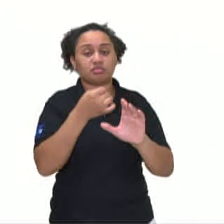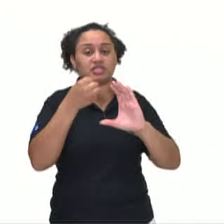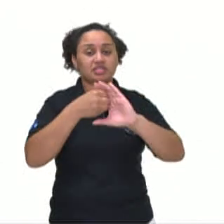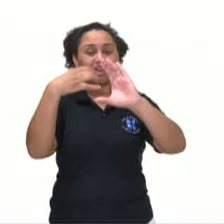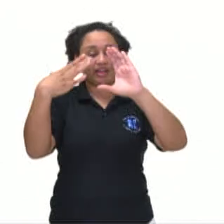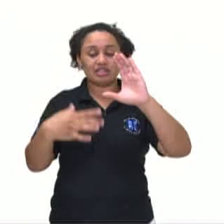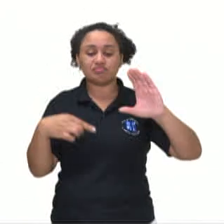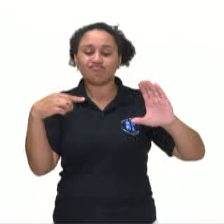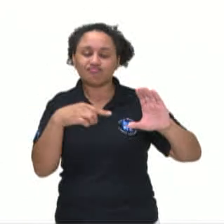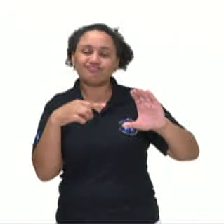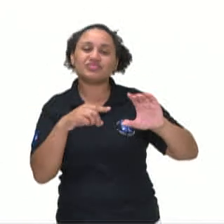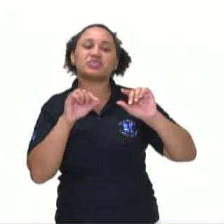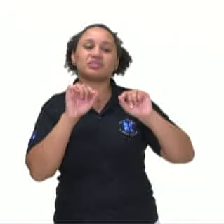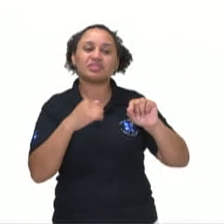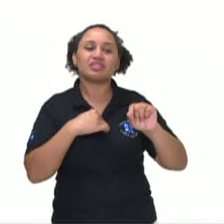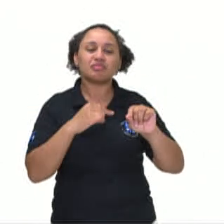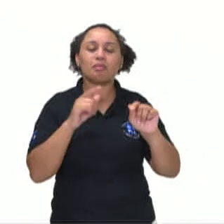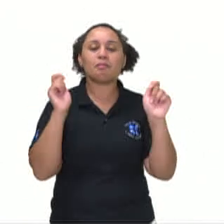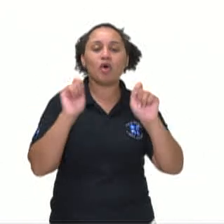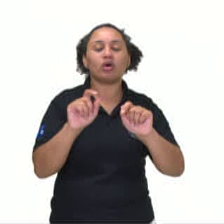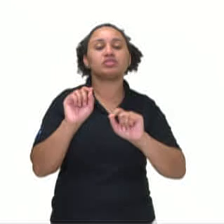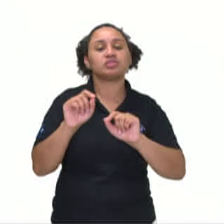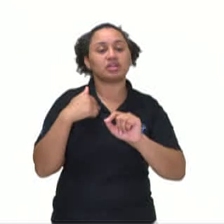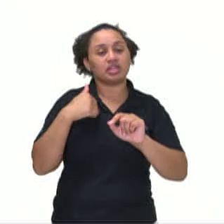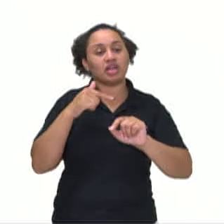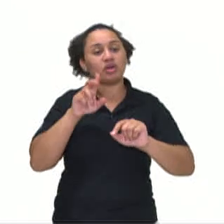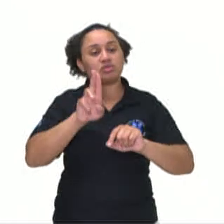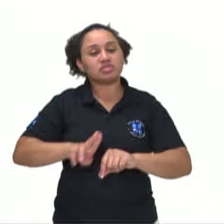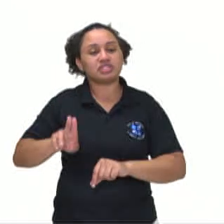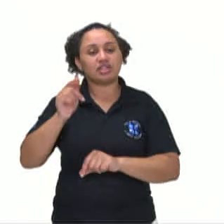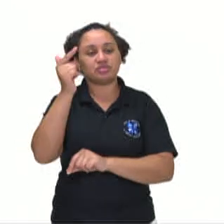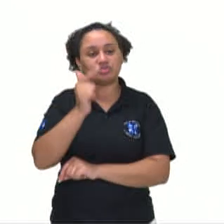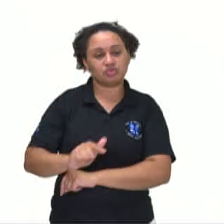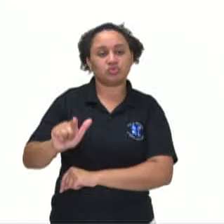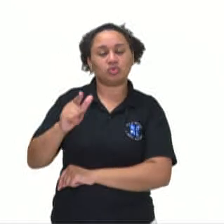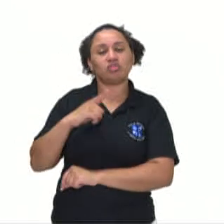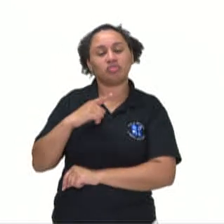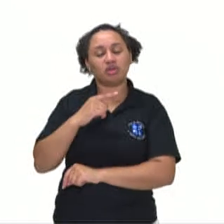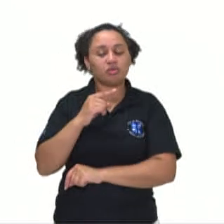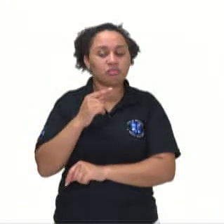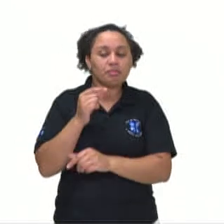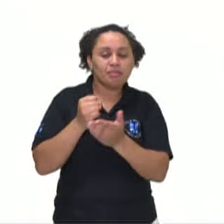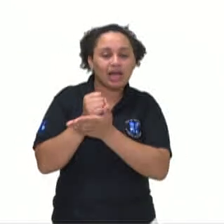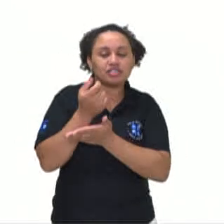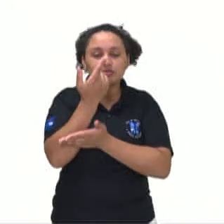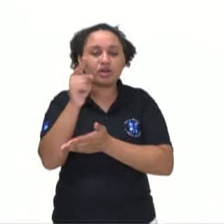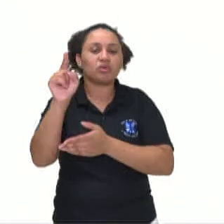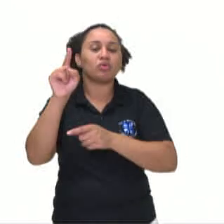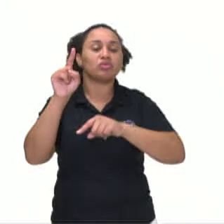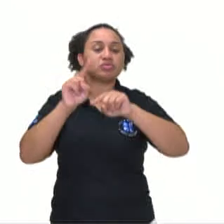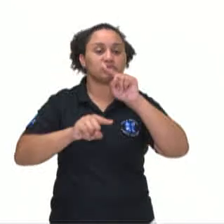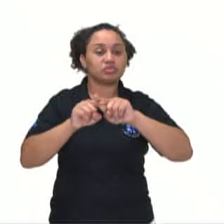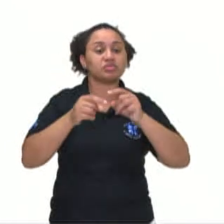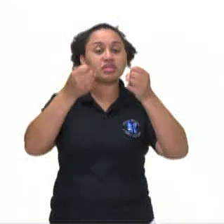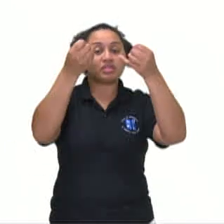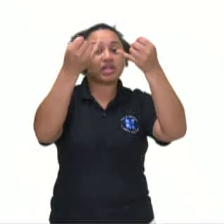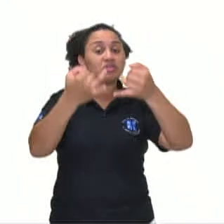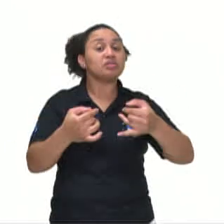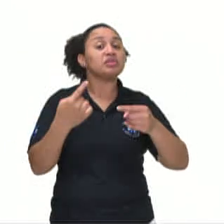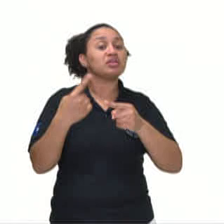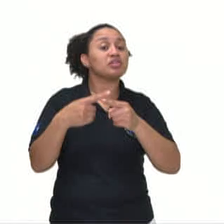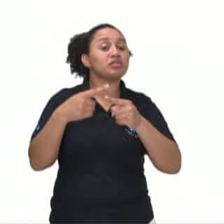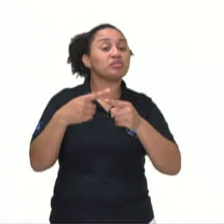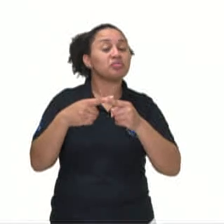ao resíduo para que ele se torne novamente matéria-prima de algum produto. Descreva a